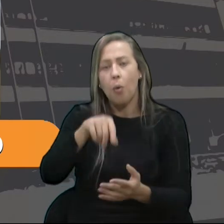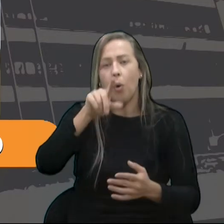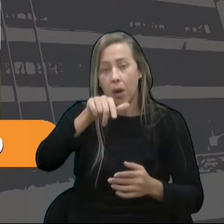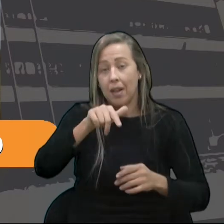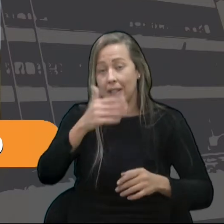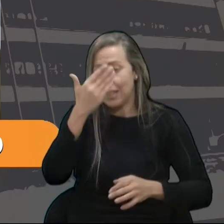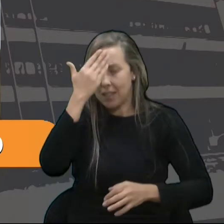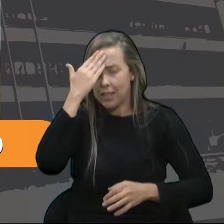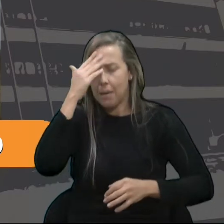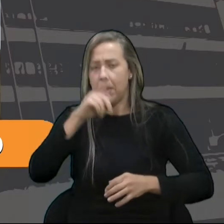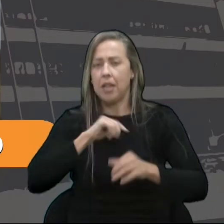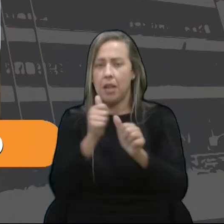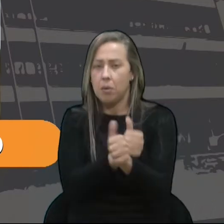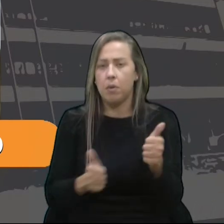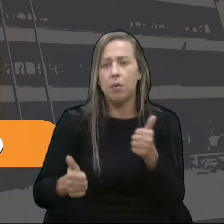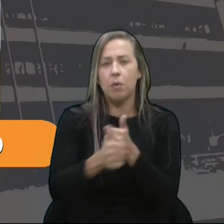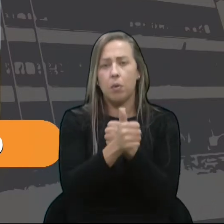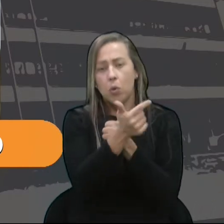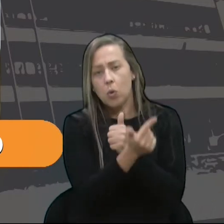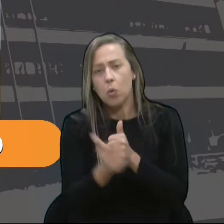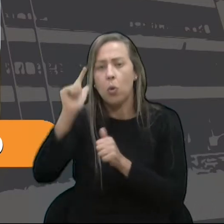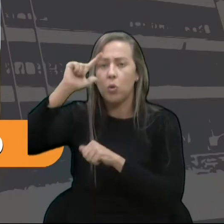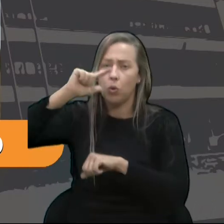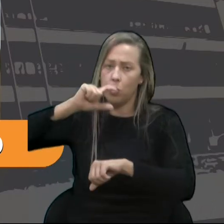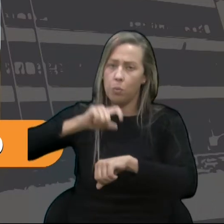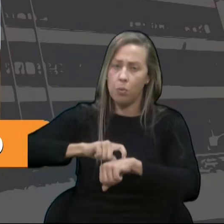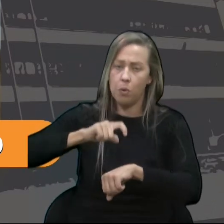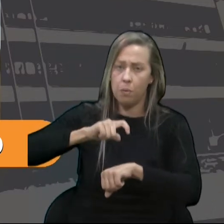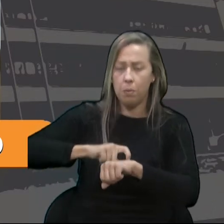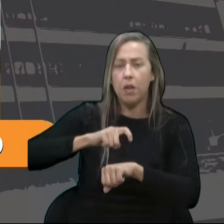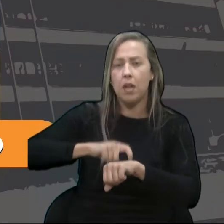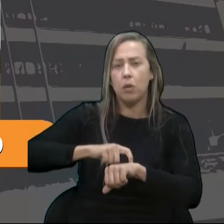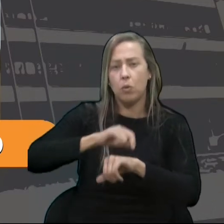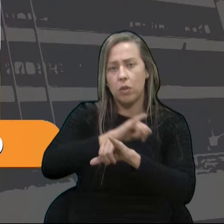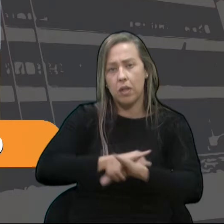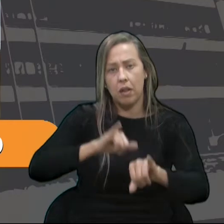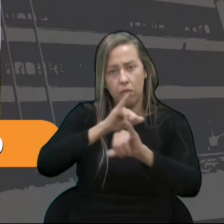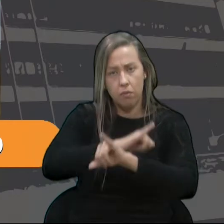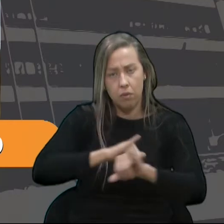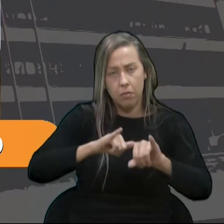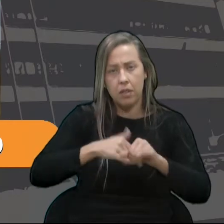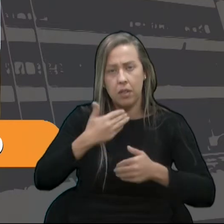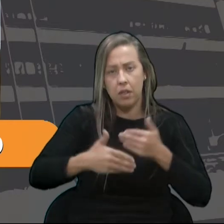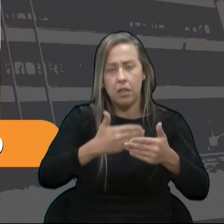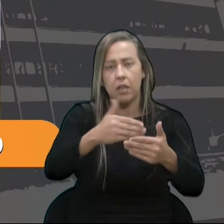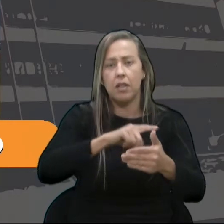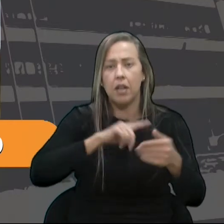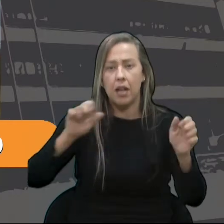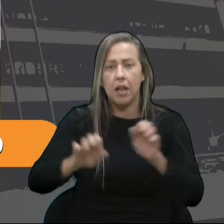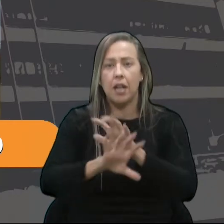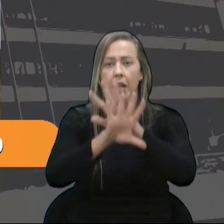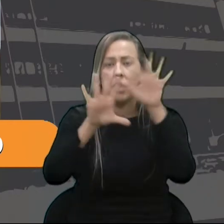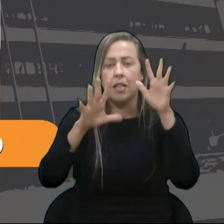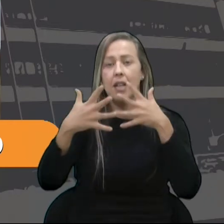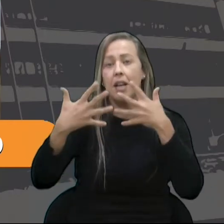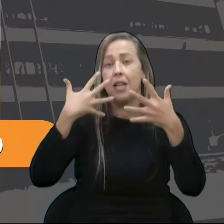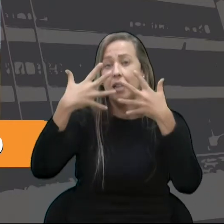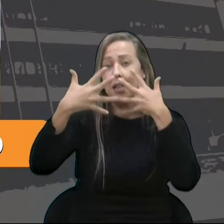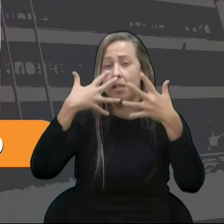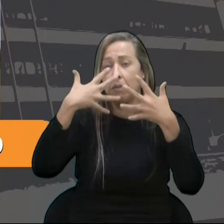gente pudesse chegar num outro momento, né, do uso da informação, ter essa clareza, essa